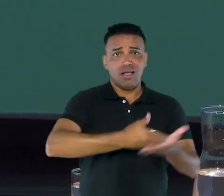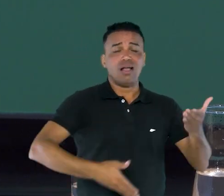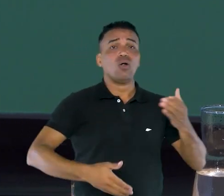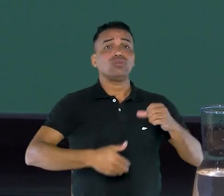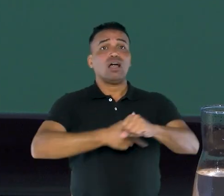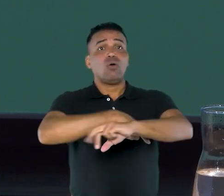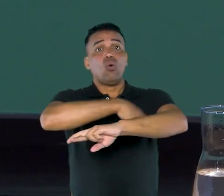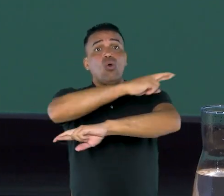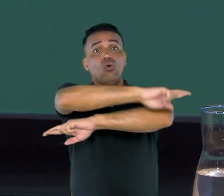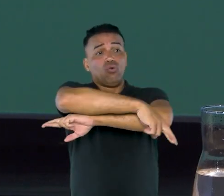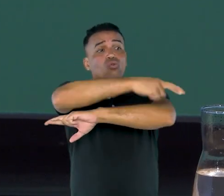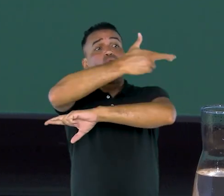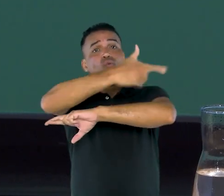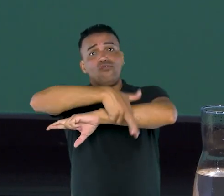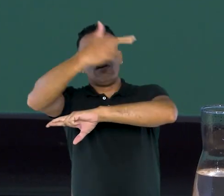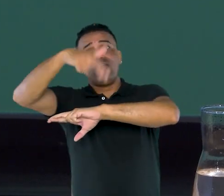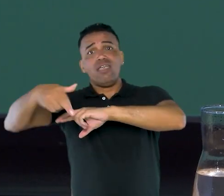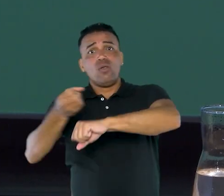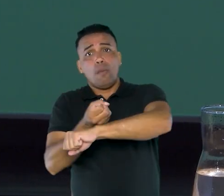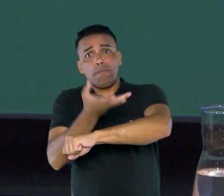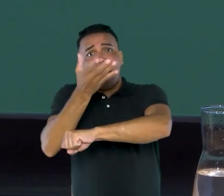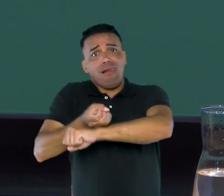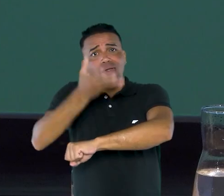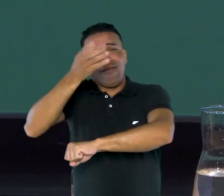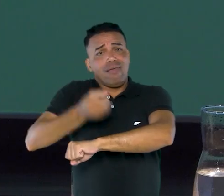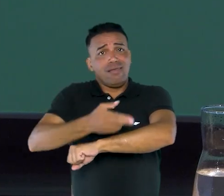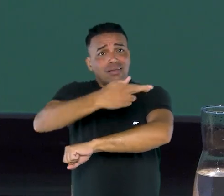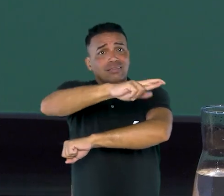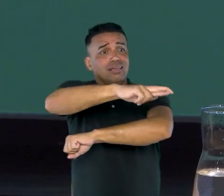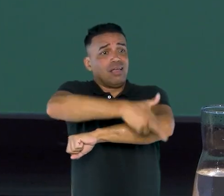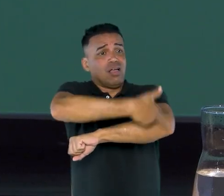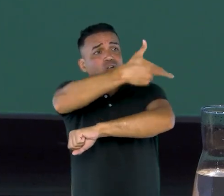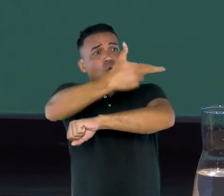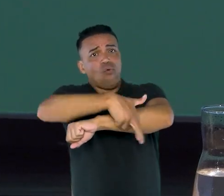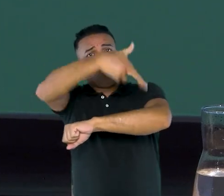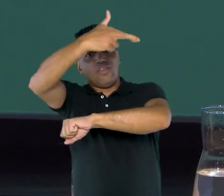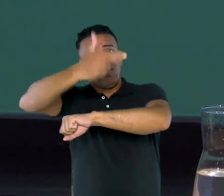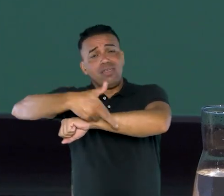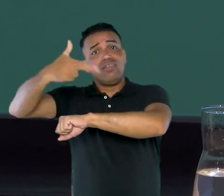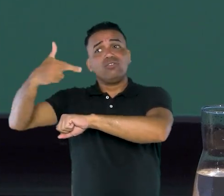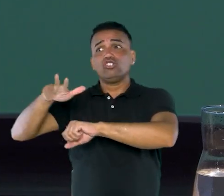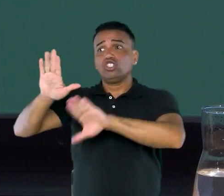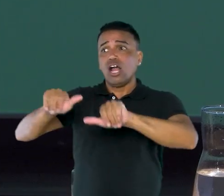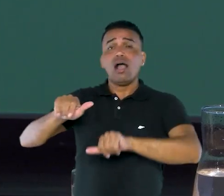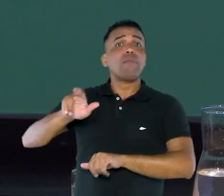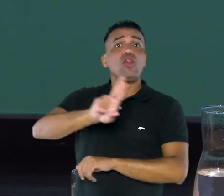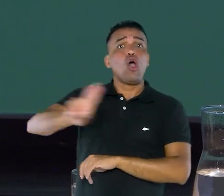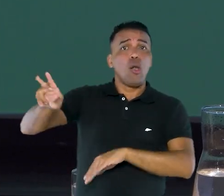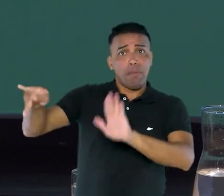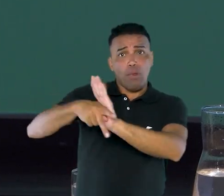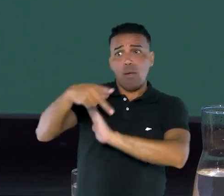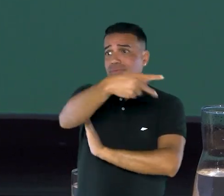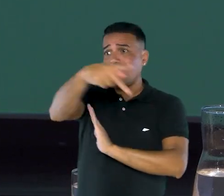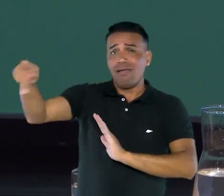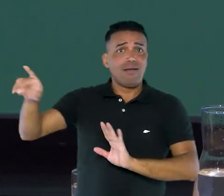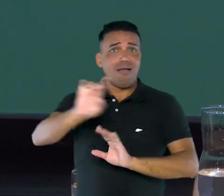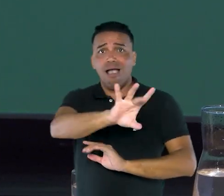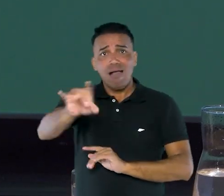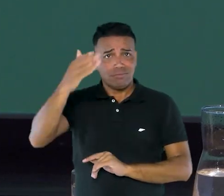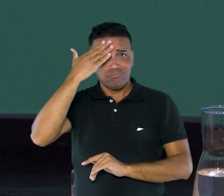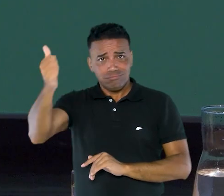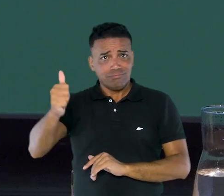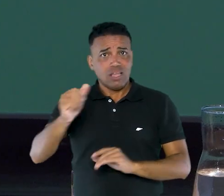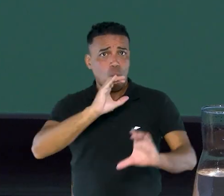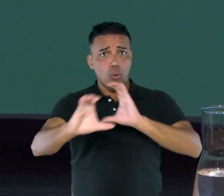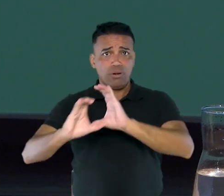claras, golfinhos e baleias. Né, golfinhos se chamam por nome próprio. A gente